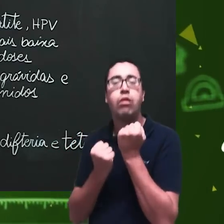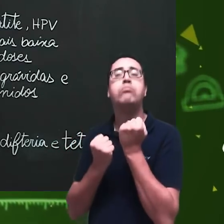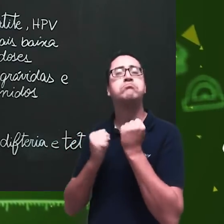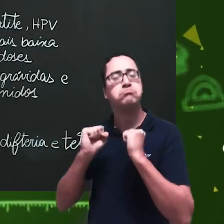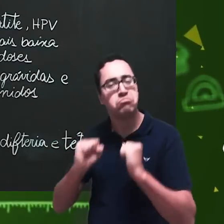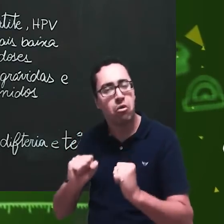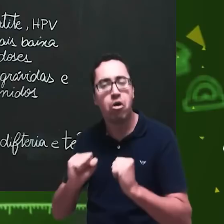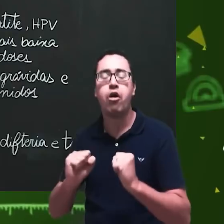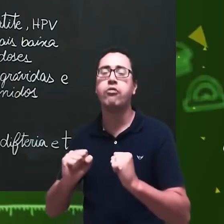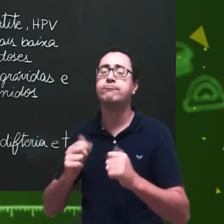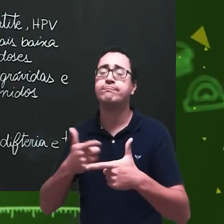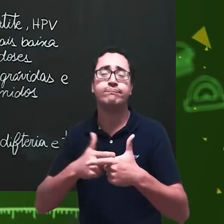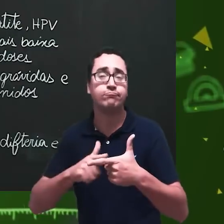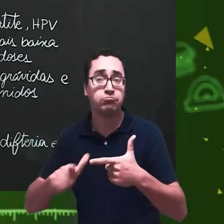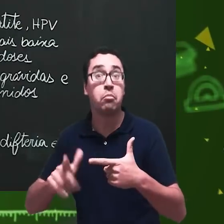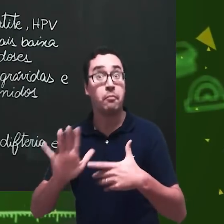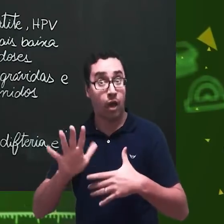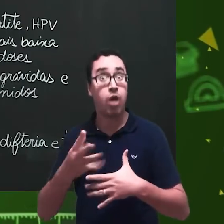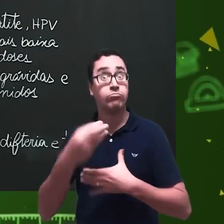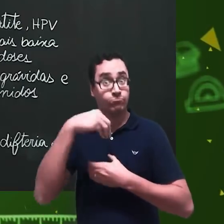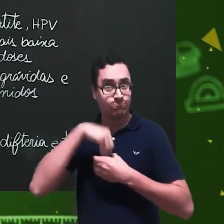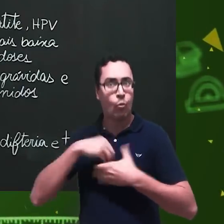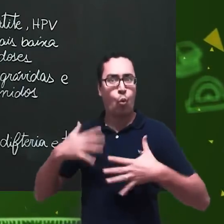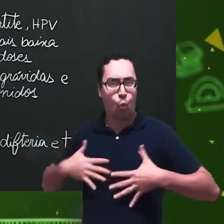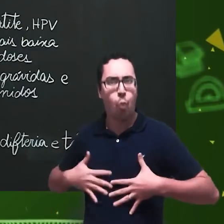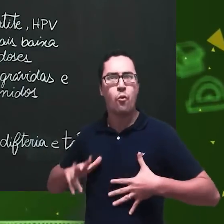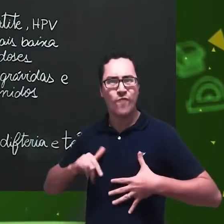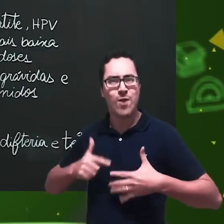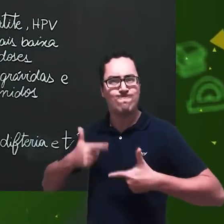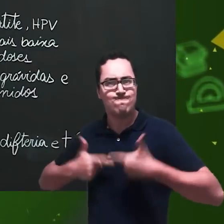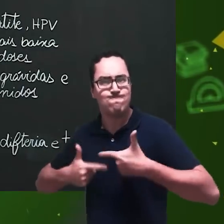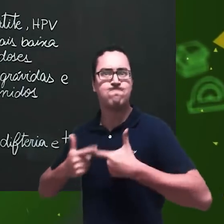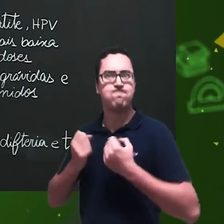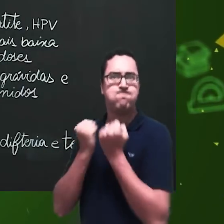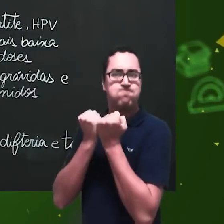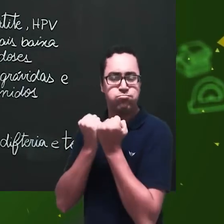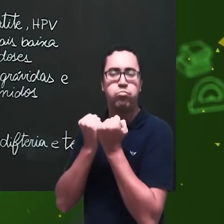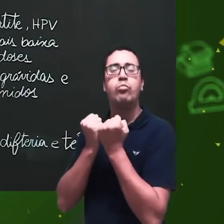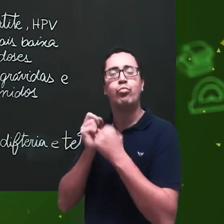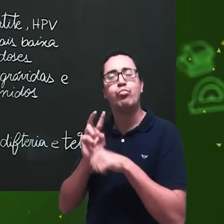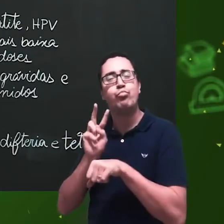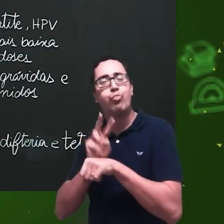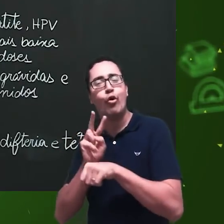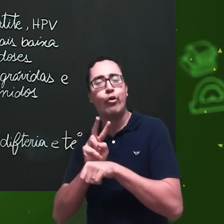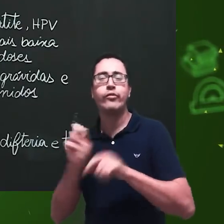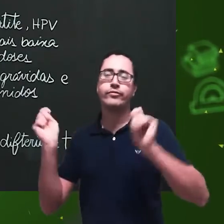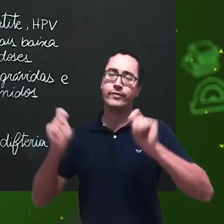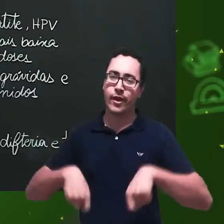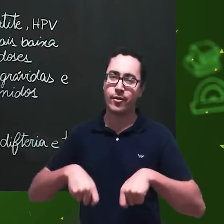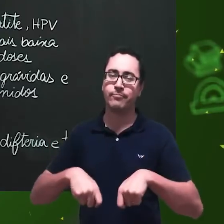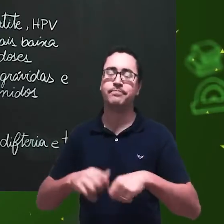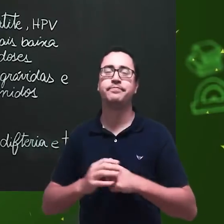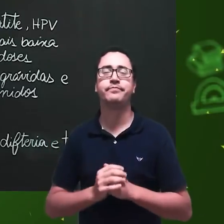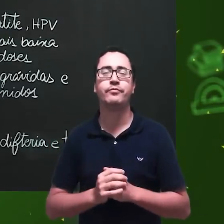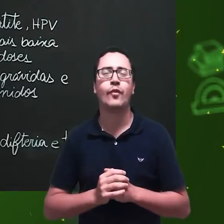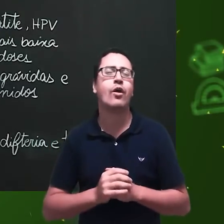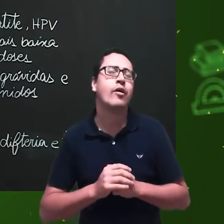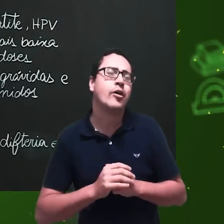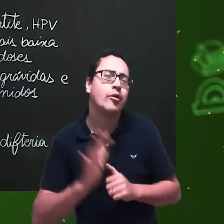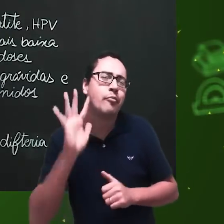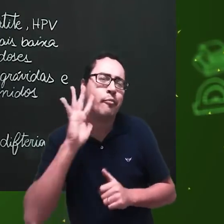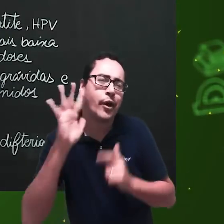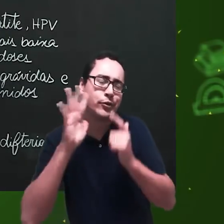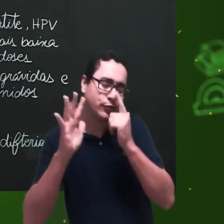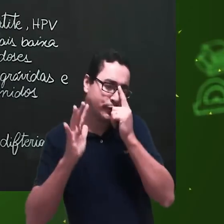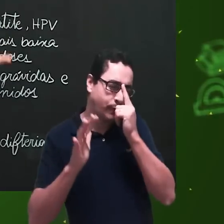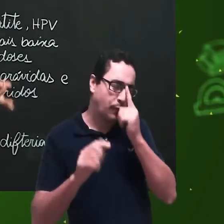vai haver a produção e a proteção dessa pessoa. Você, pode ser que você seja uma pessoa